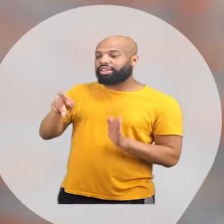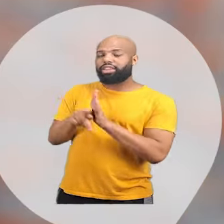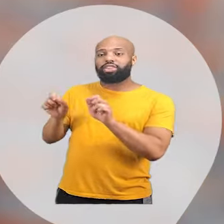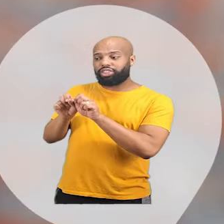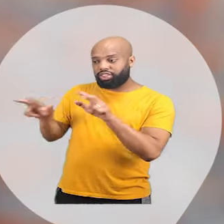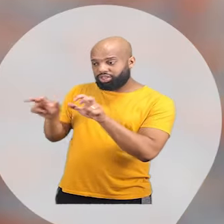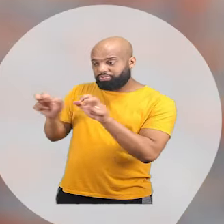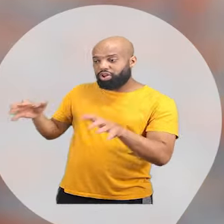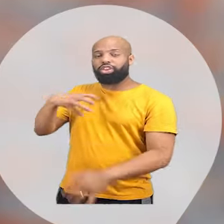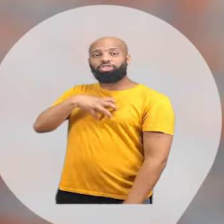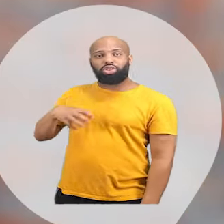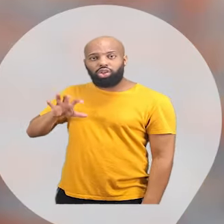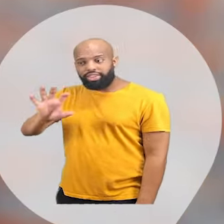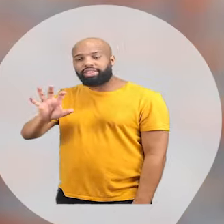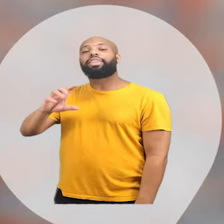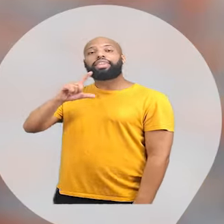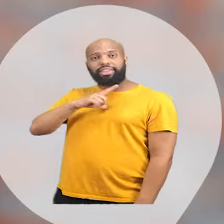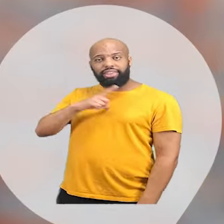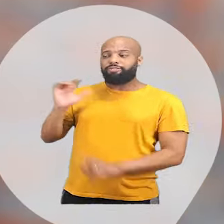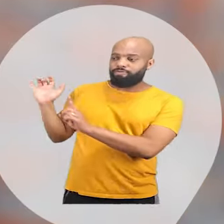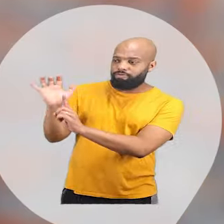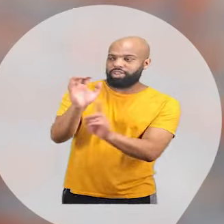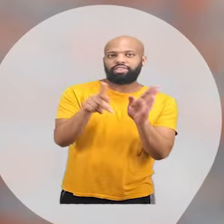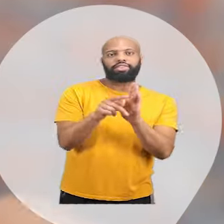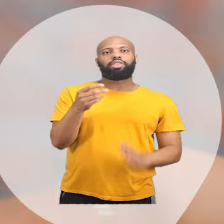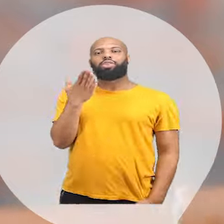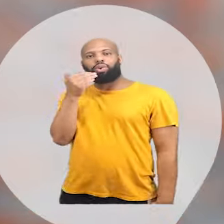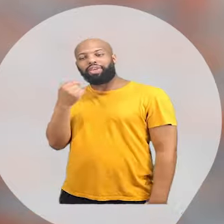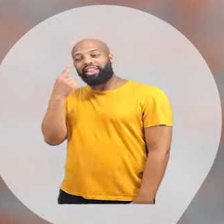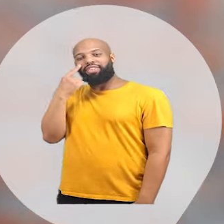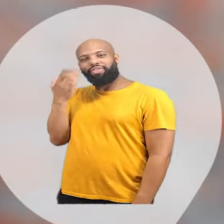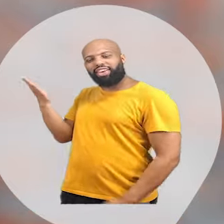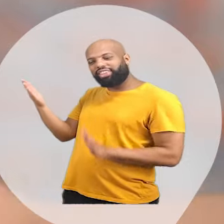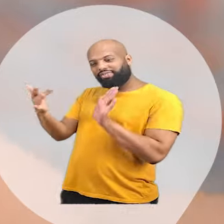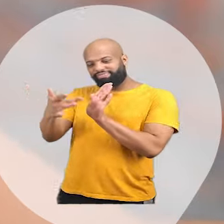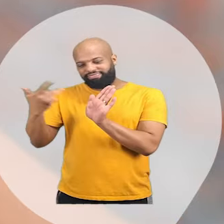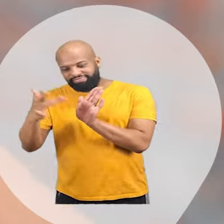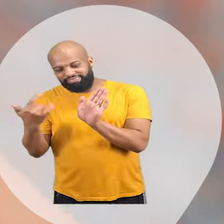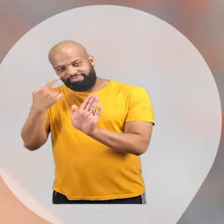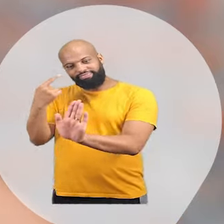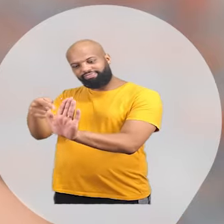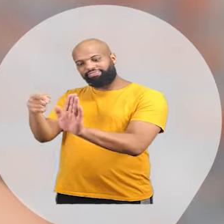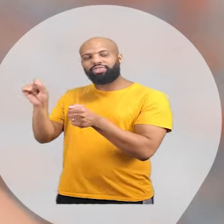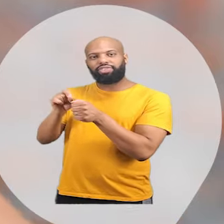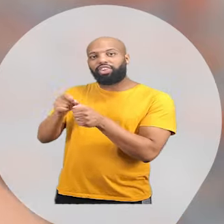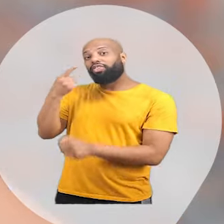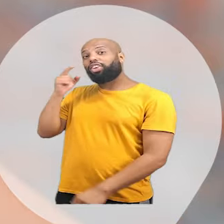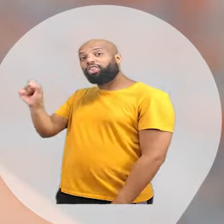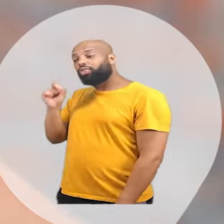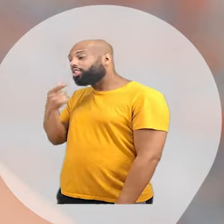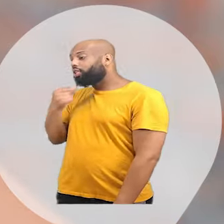setor de moda já tá assim e está vendo uma tendência para gastronomia Olha esse Case que eu fiz tá aqui o que o cara